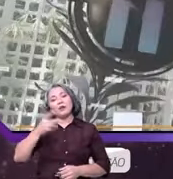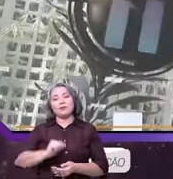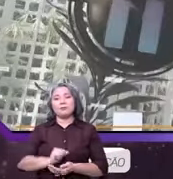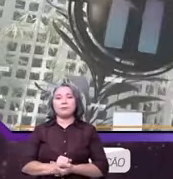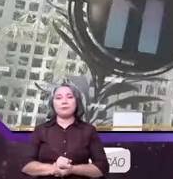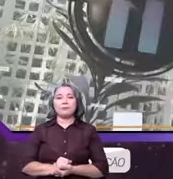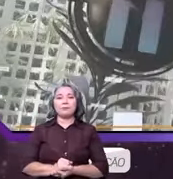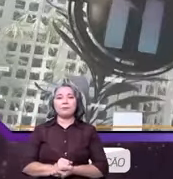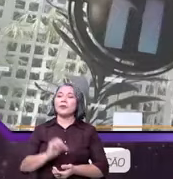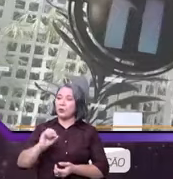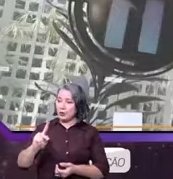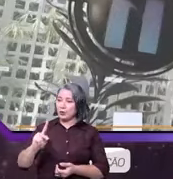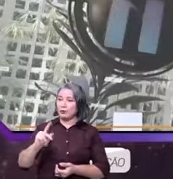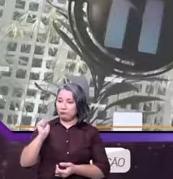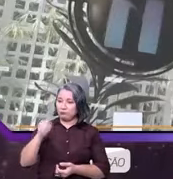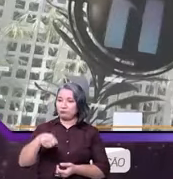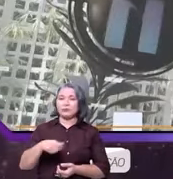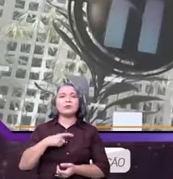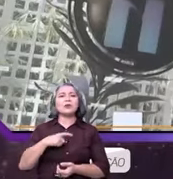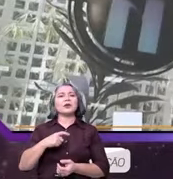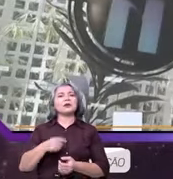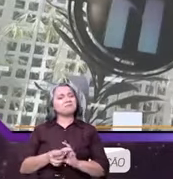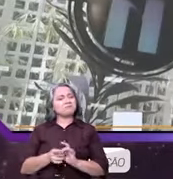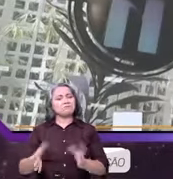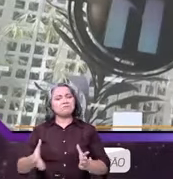Pois não, doutor. Fique à vontade.